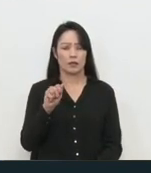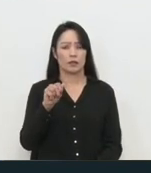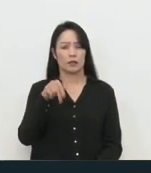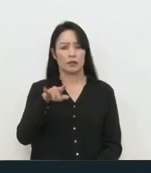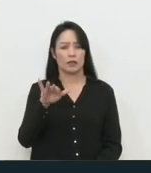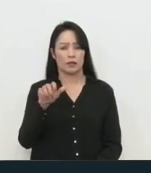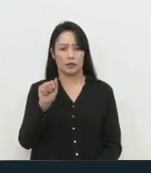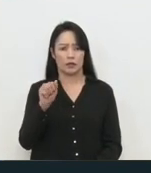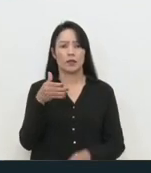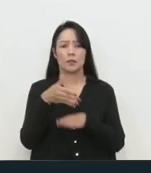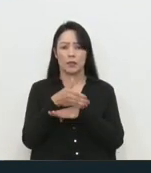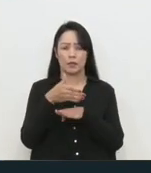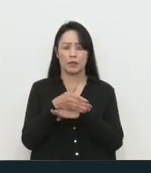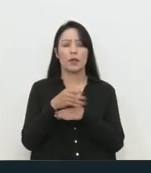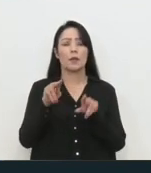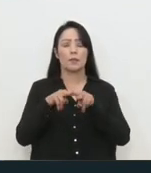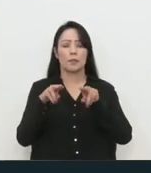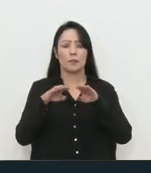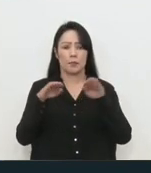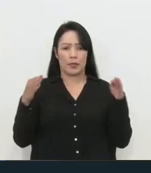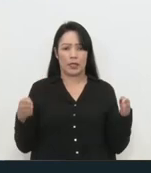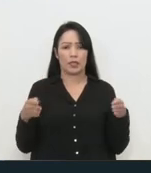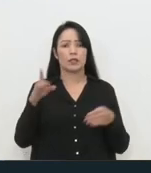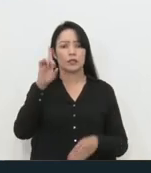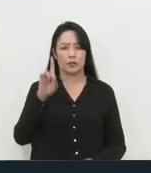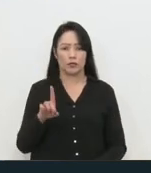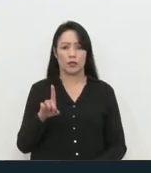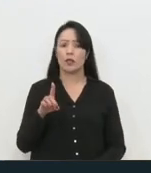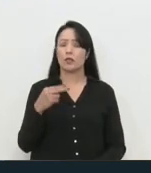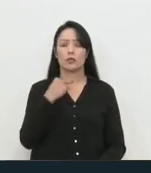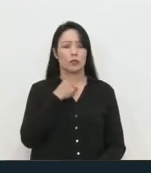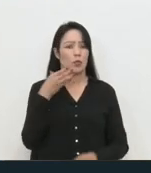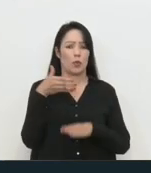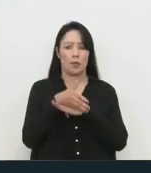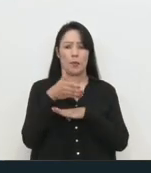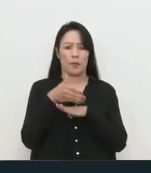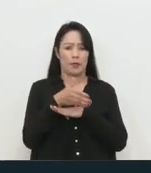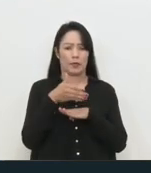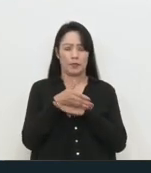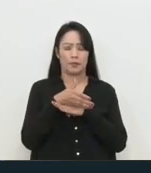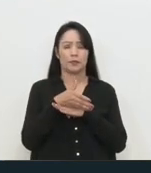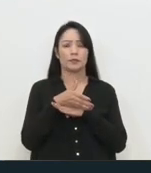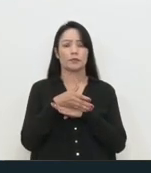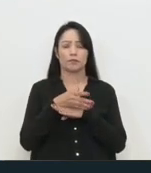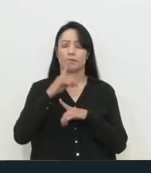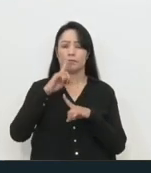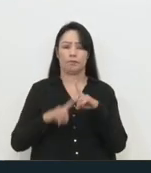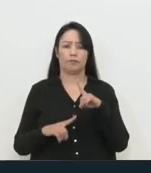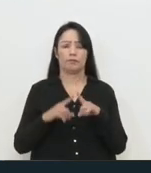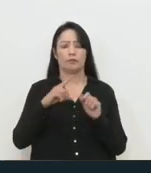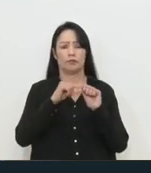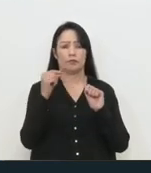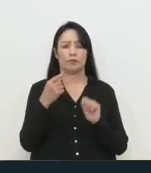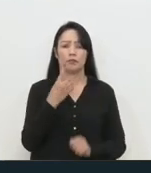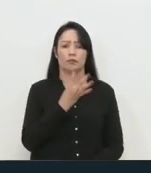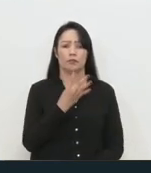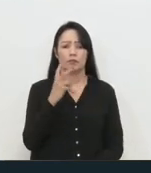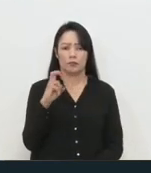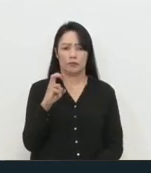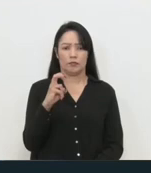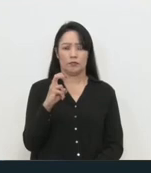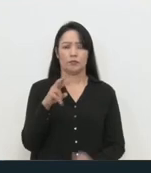integrarem a mesa diretora não poderão participar dessa comissão pois estão impedidos pelo Artigo 45 do Regimento